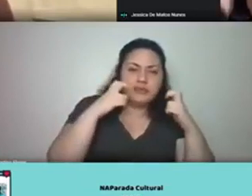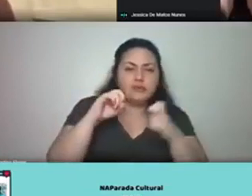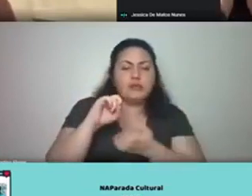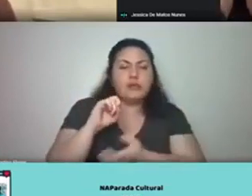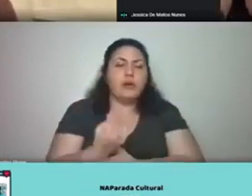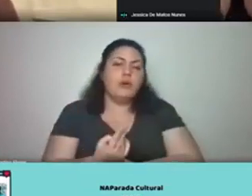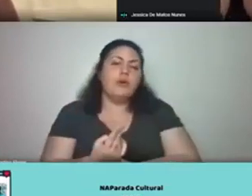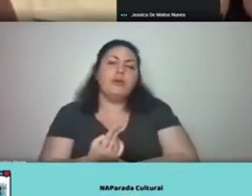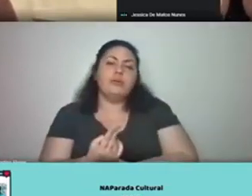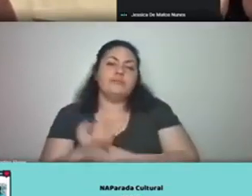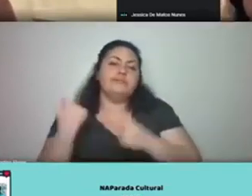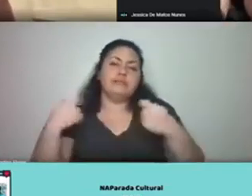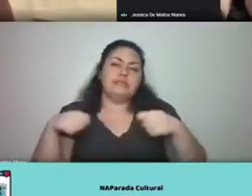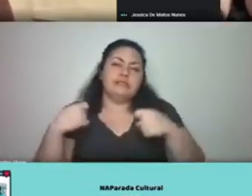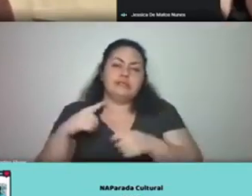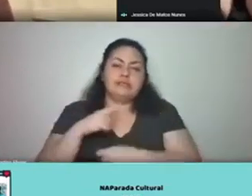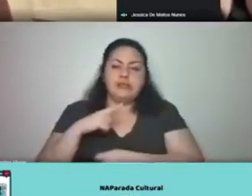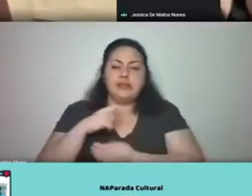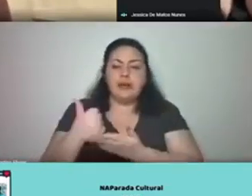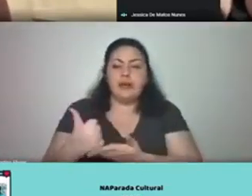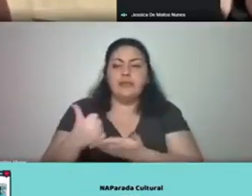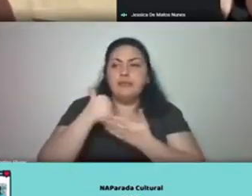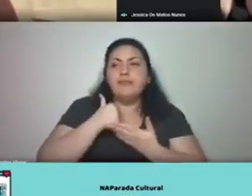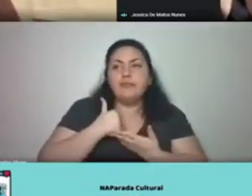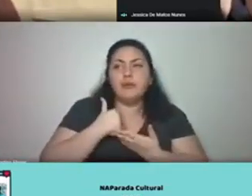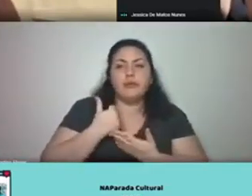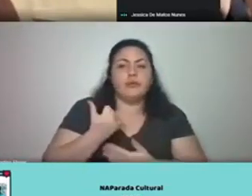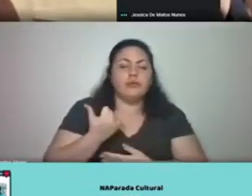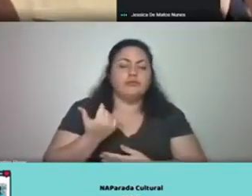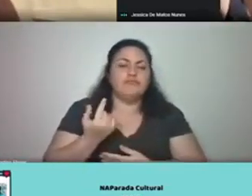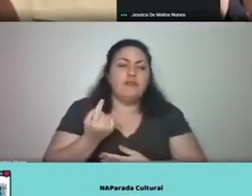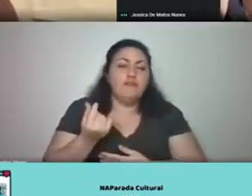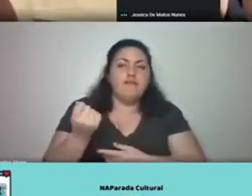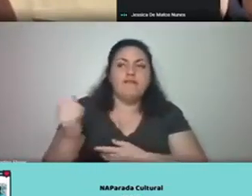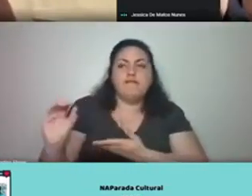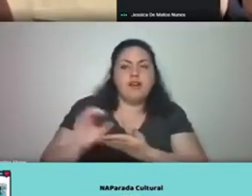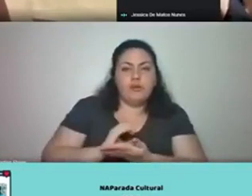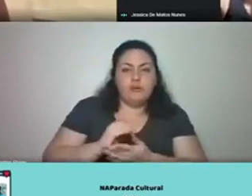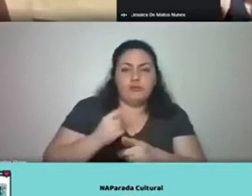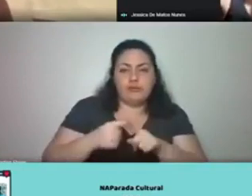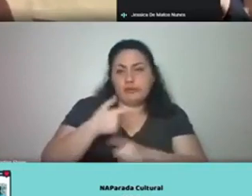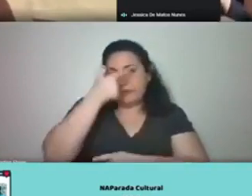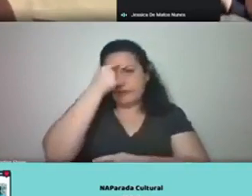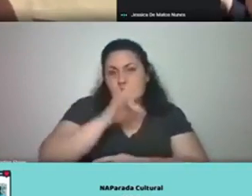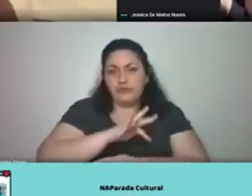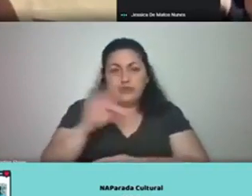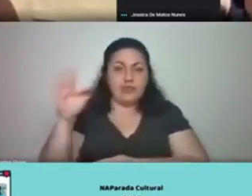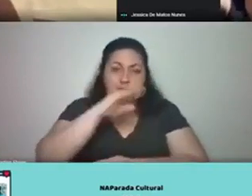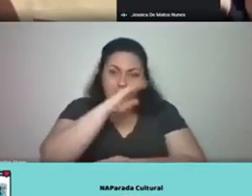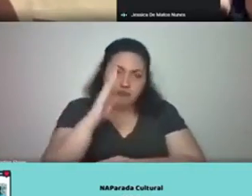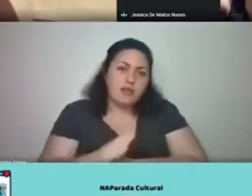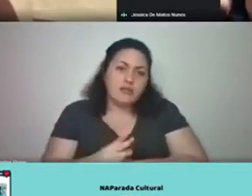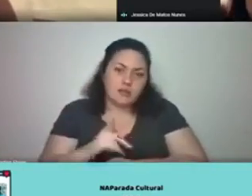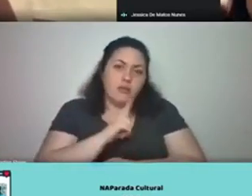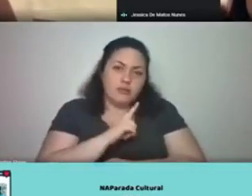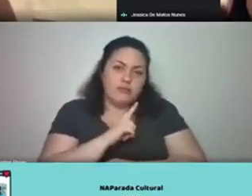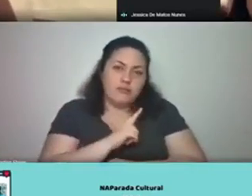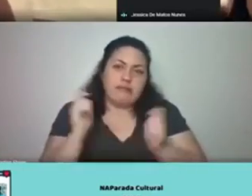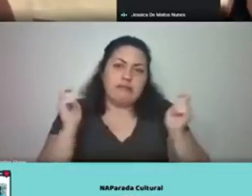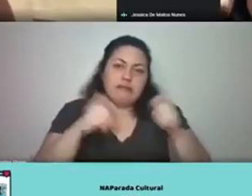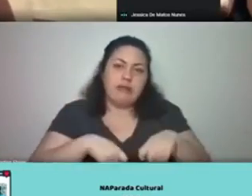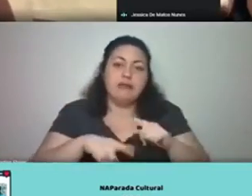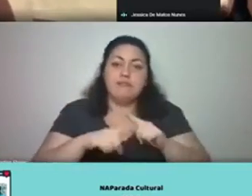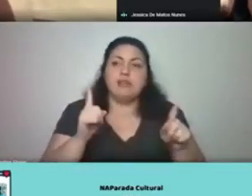de estar numa universidade federal não nos exime disso. Então, a gente sempre tem que conseguir,